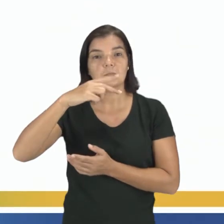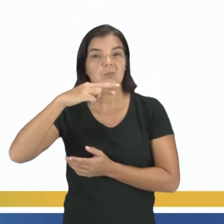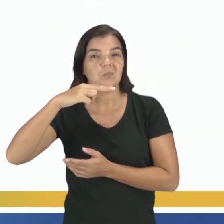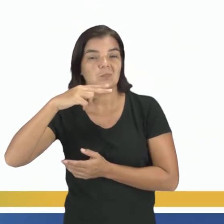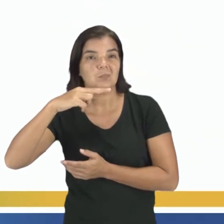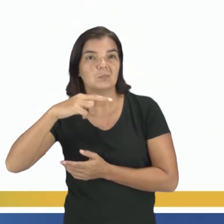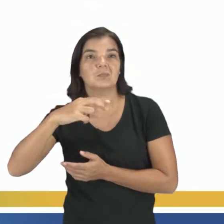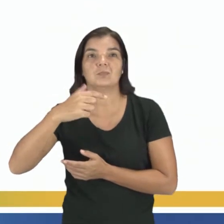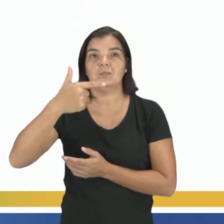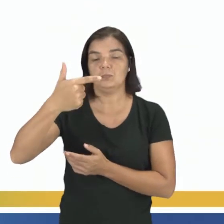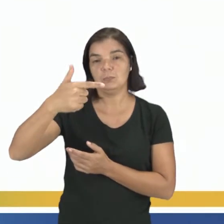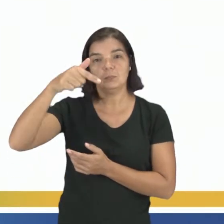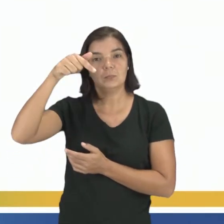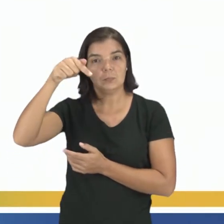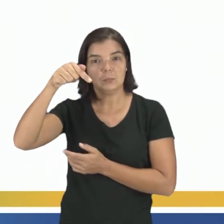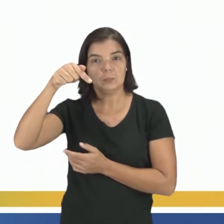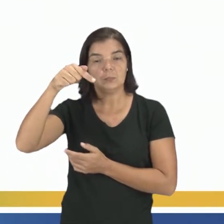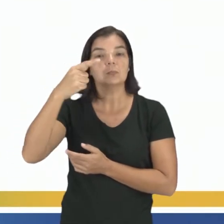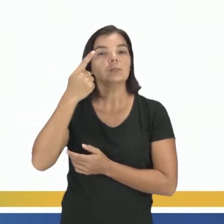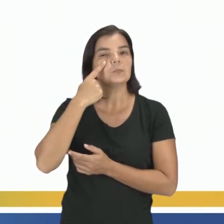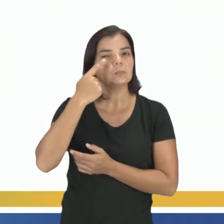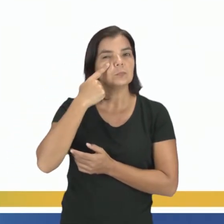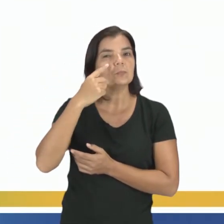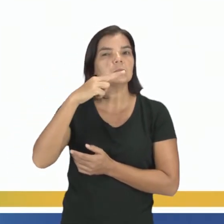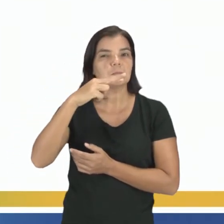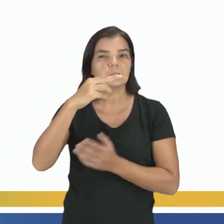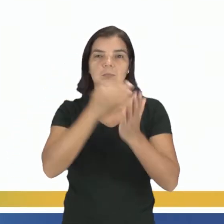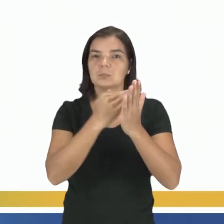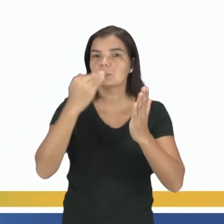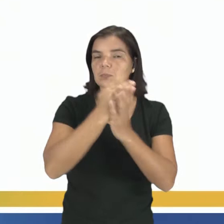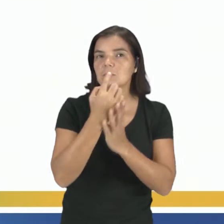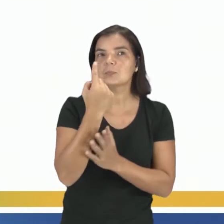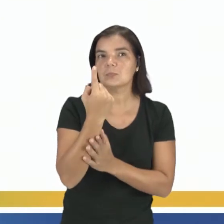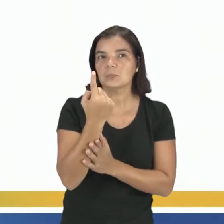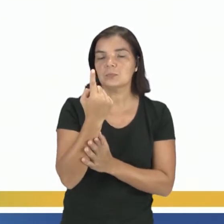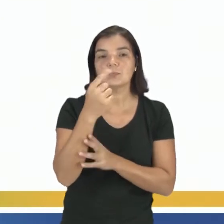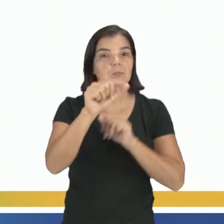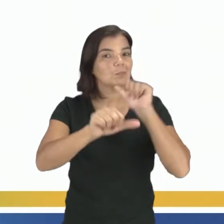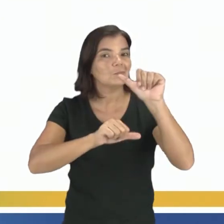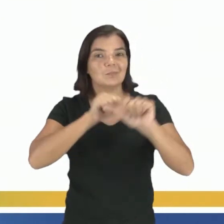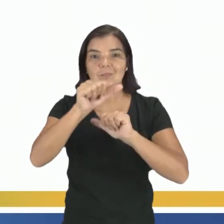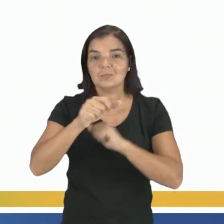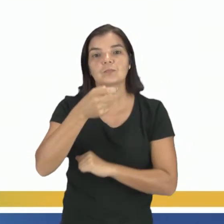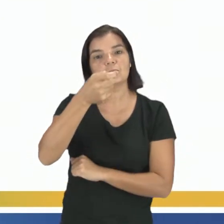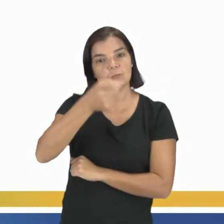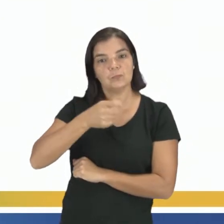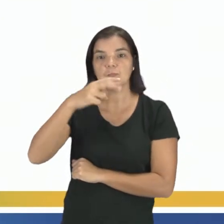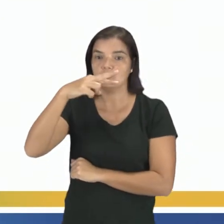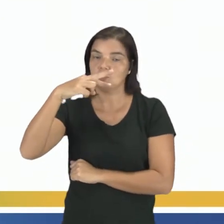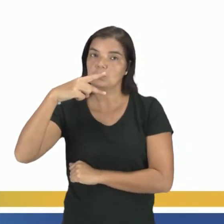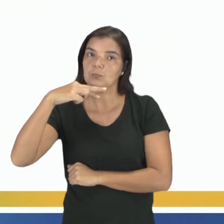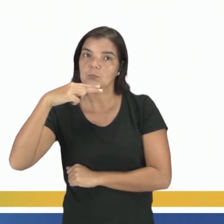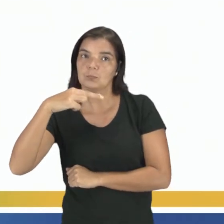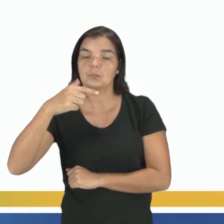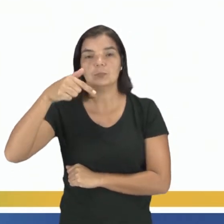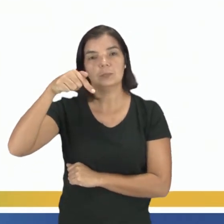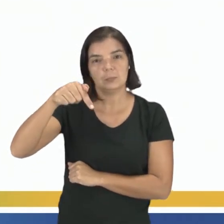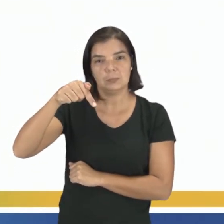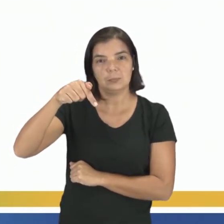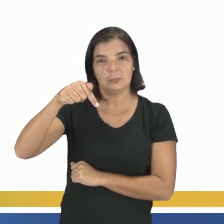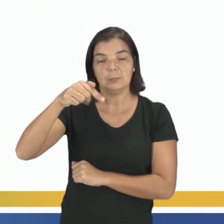as bases, notem que a nossa base é maior do que 1. Logo, esse sinal não muda. X vai ser maior ou igual a